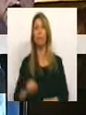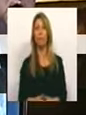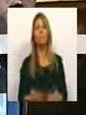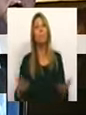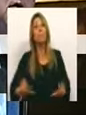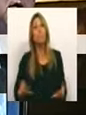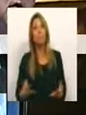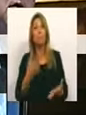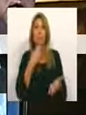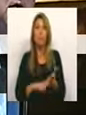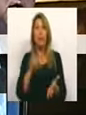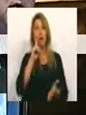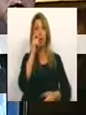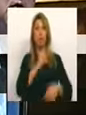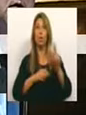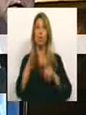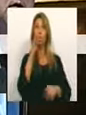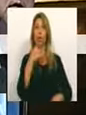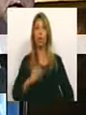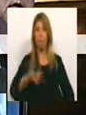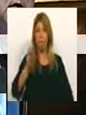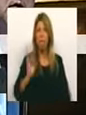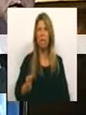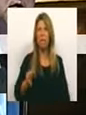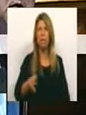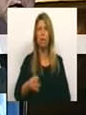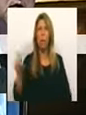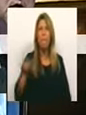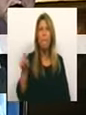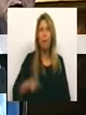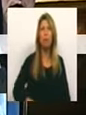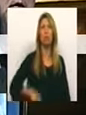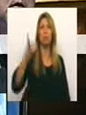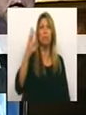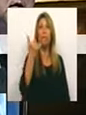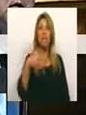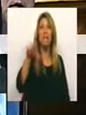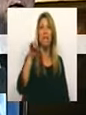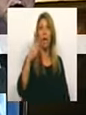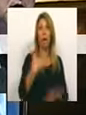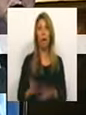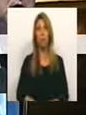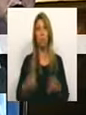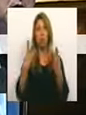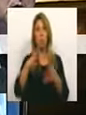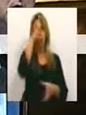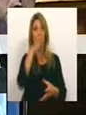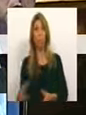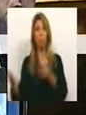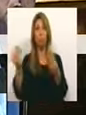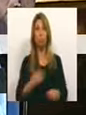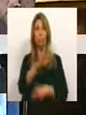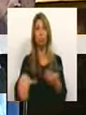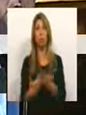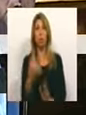deputados, foram necessários 26 meses para que o Governo apresentasse uma proposta, para